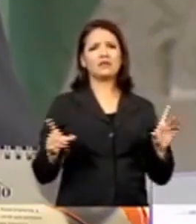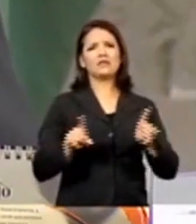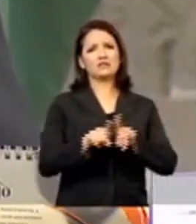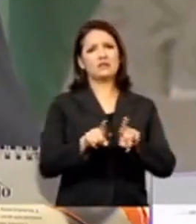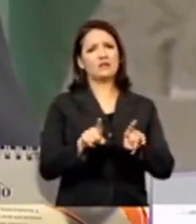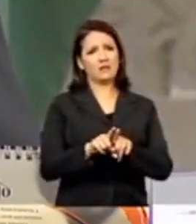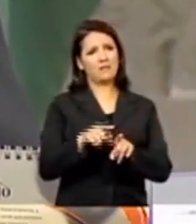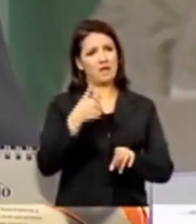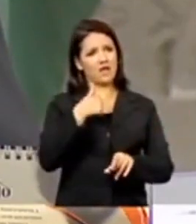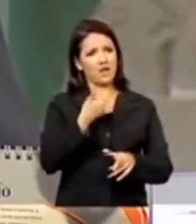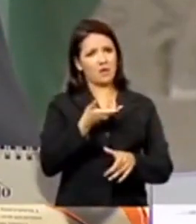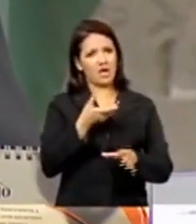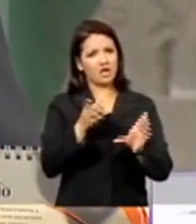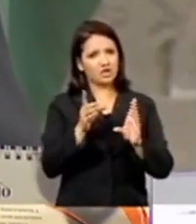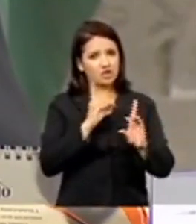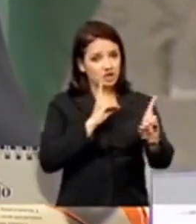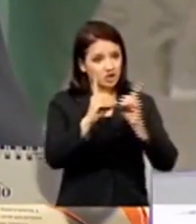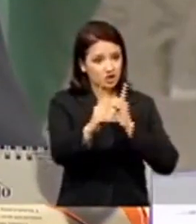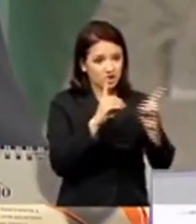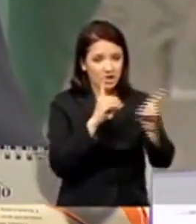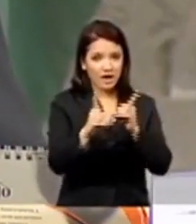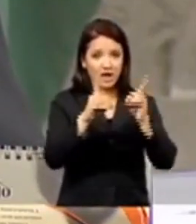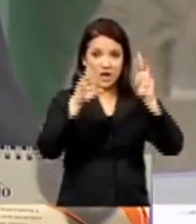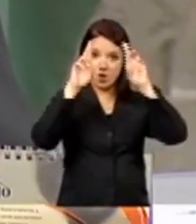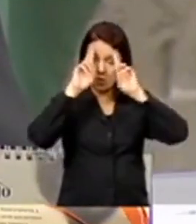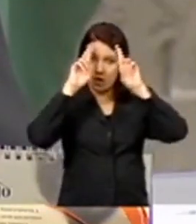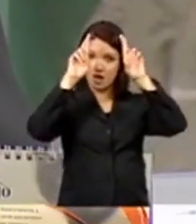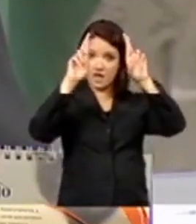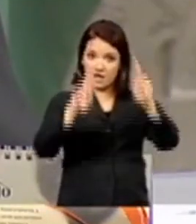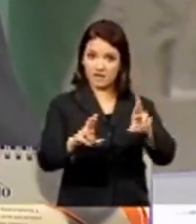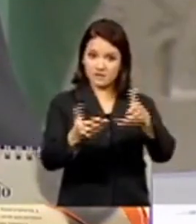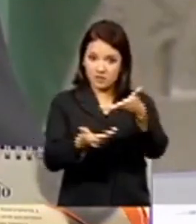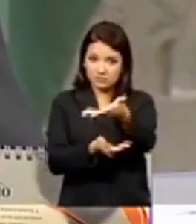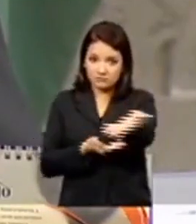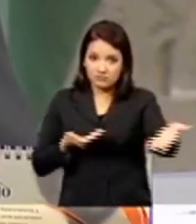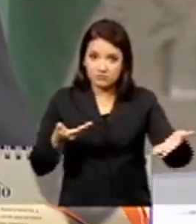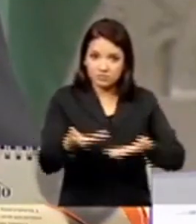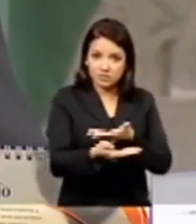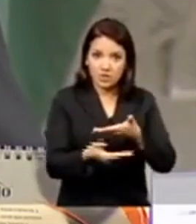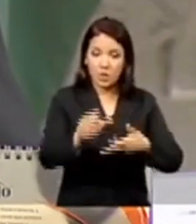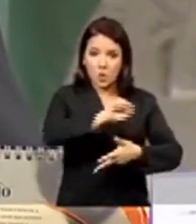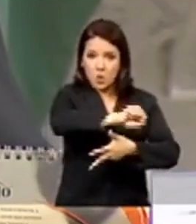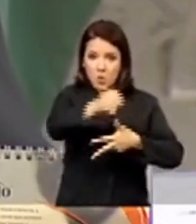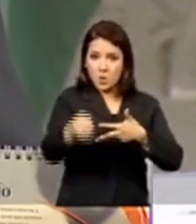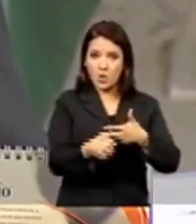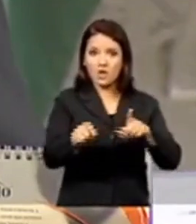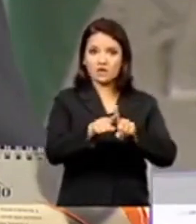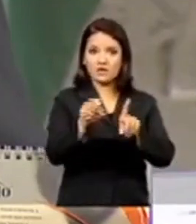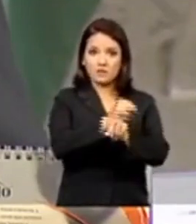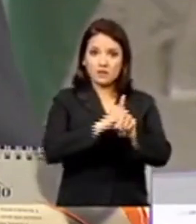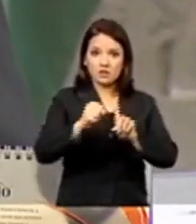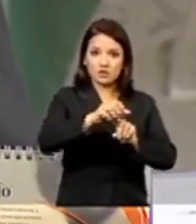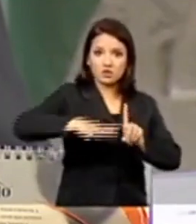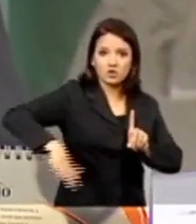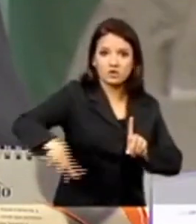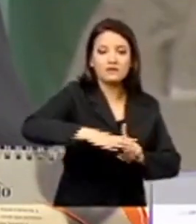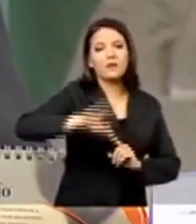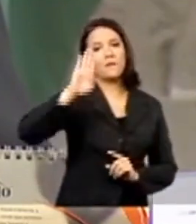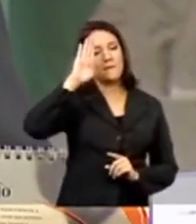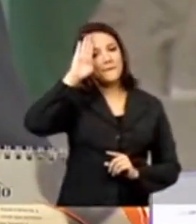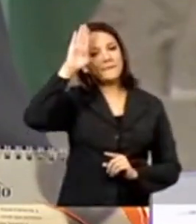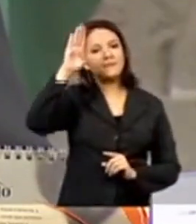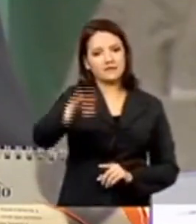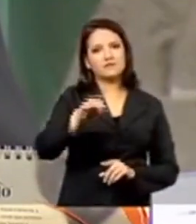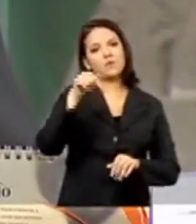diálogo respeitoso e institucional com os poderes e a sociedade, especialmente com esta